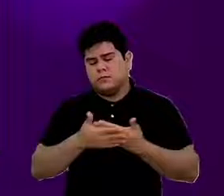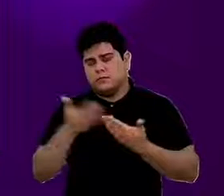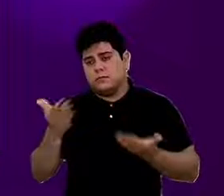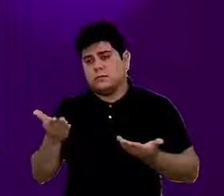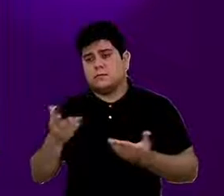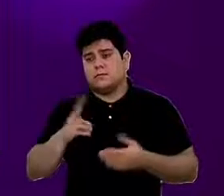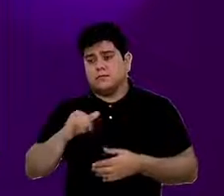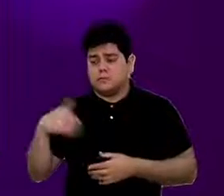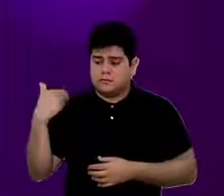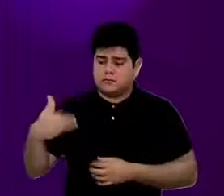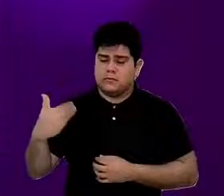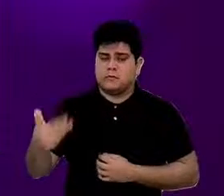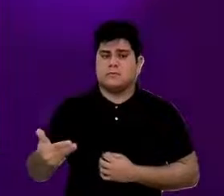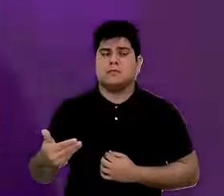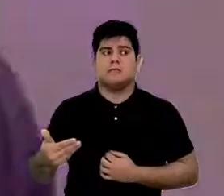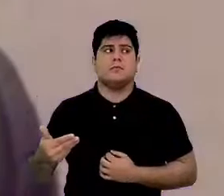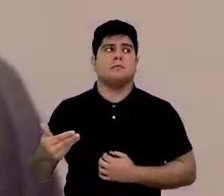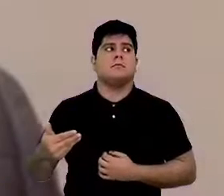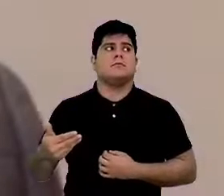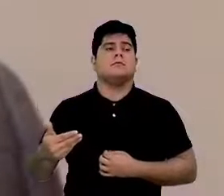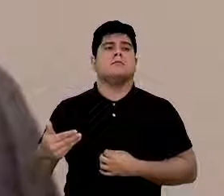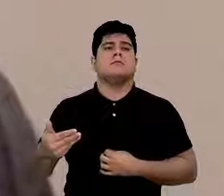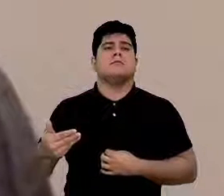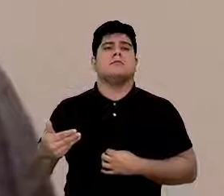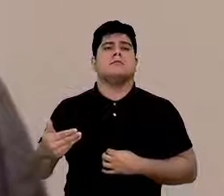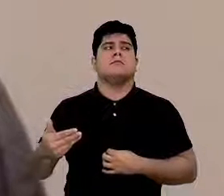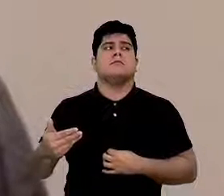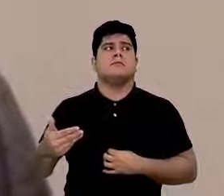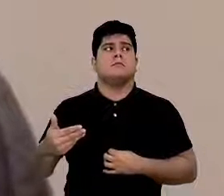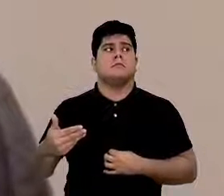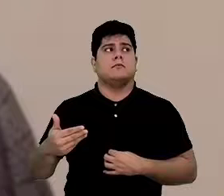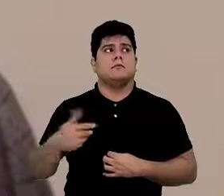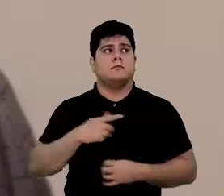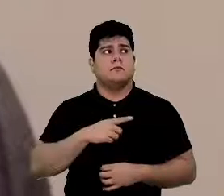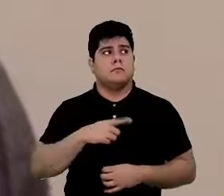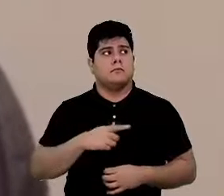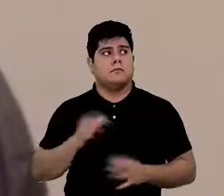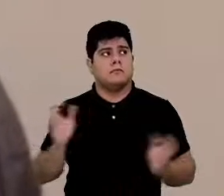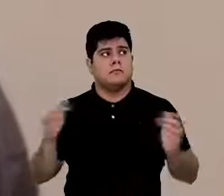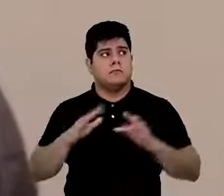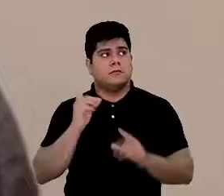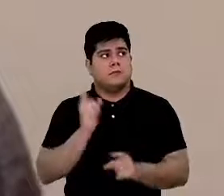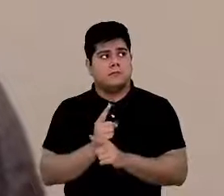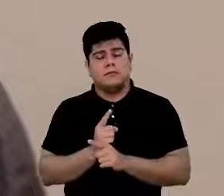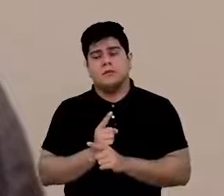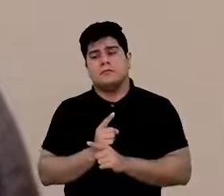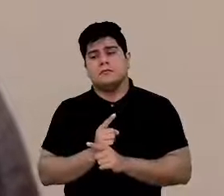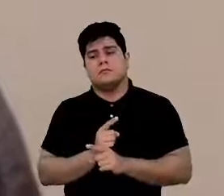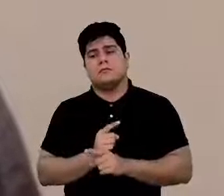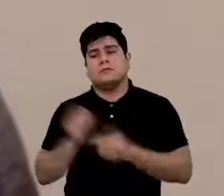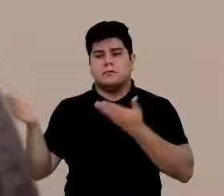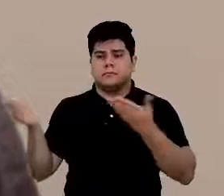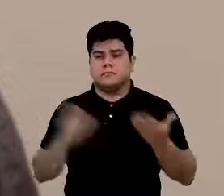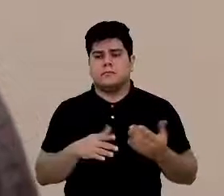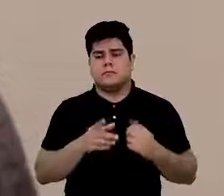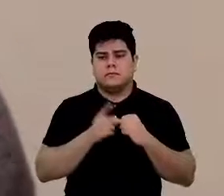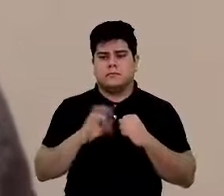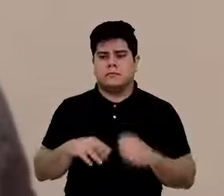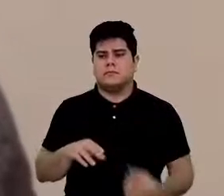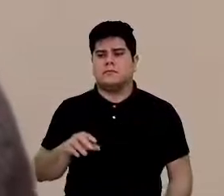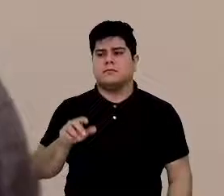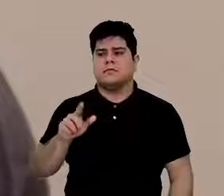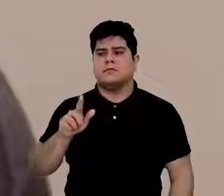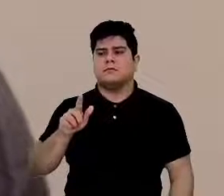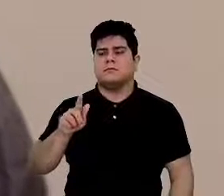gente vai dar sequência, então, a esse nosso encontro, chamando o doutor Diandro